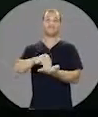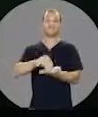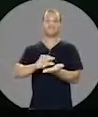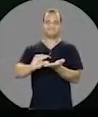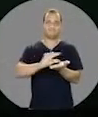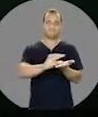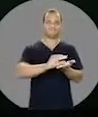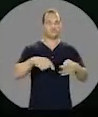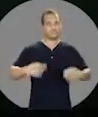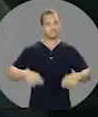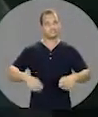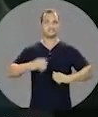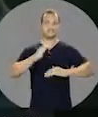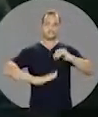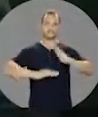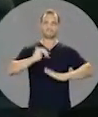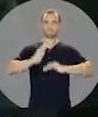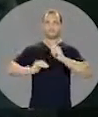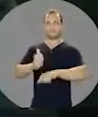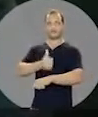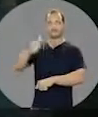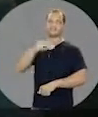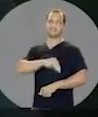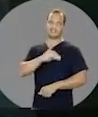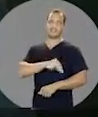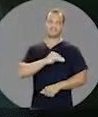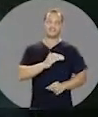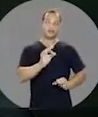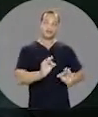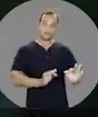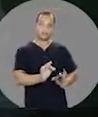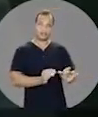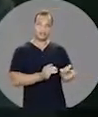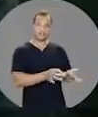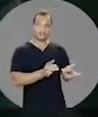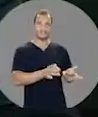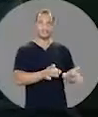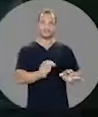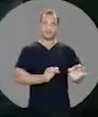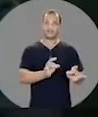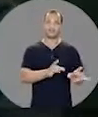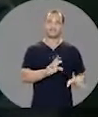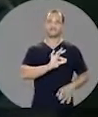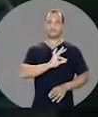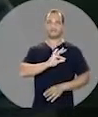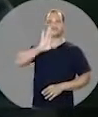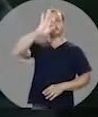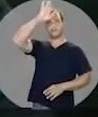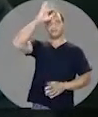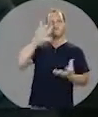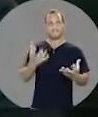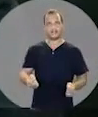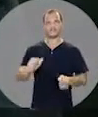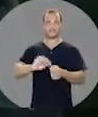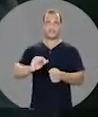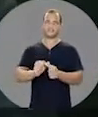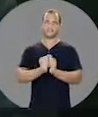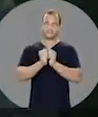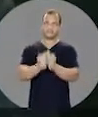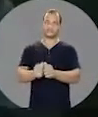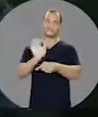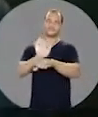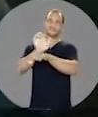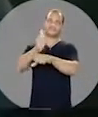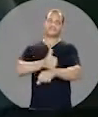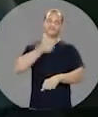à falta de investimento no setor. Precisamos qualificar melhor os profissionais dessa área, melhorar os salários e investir no